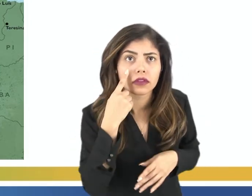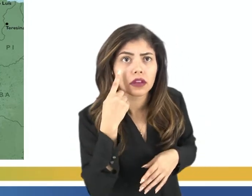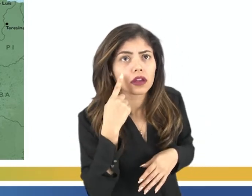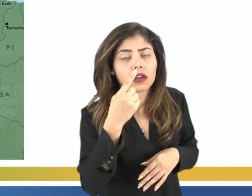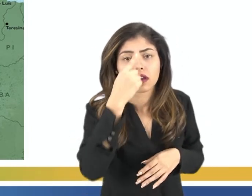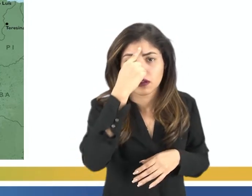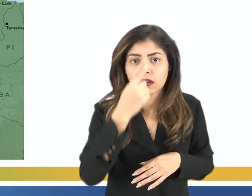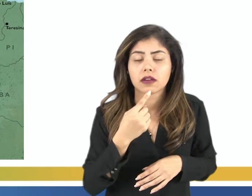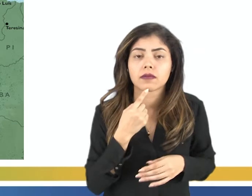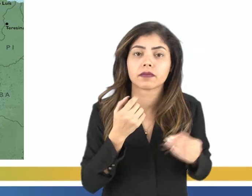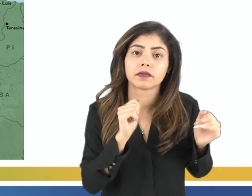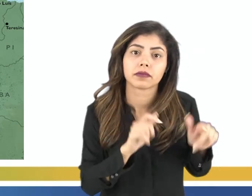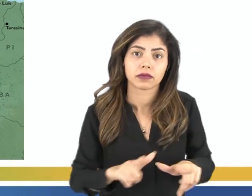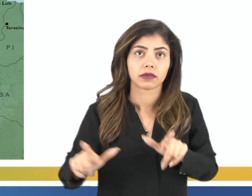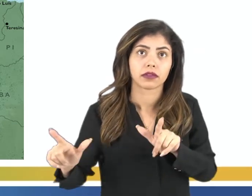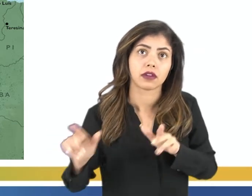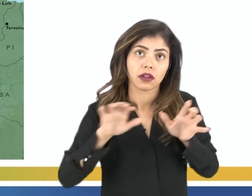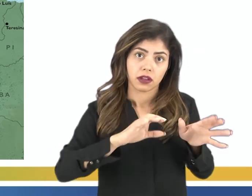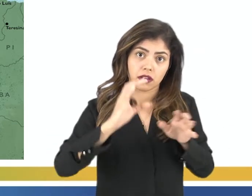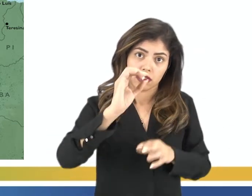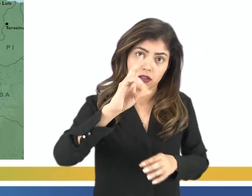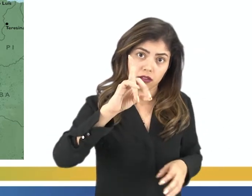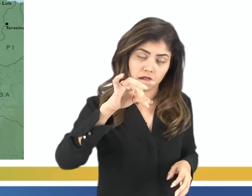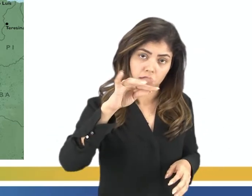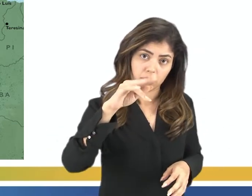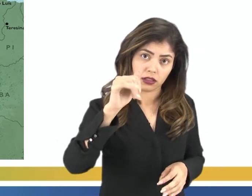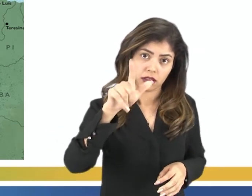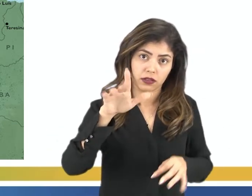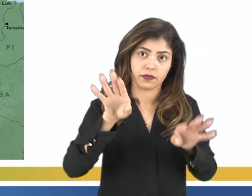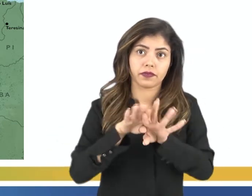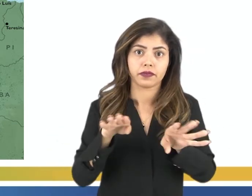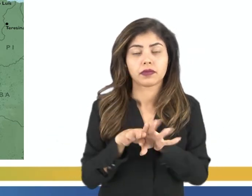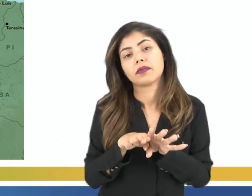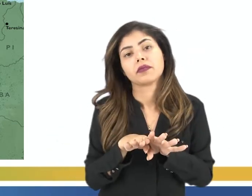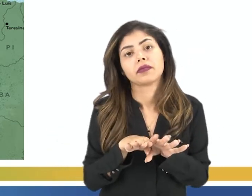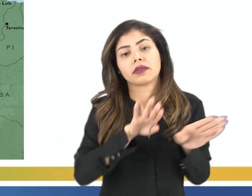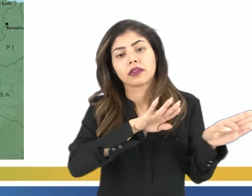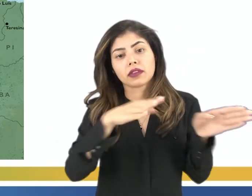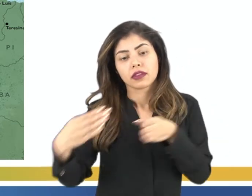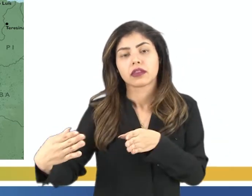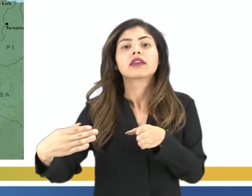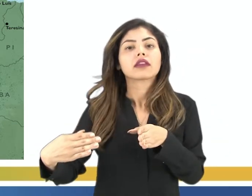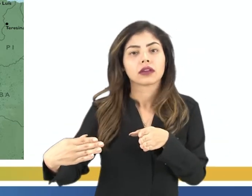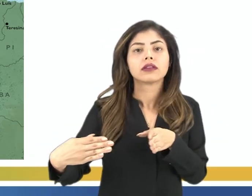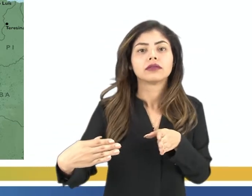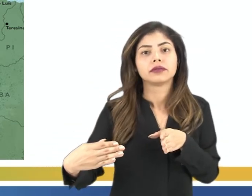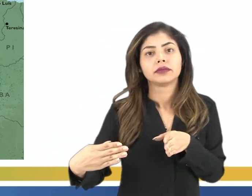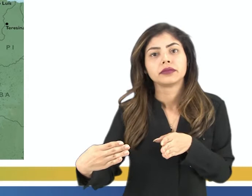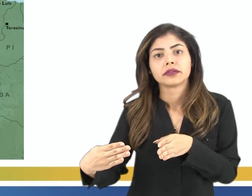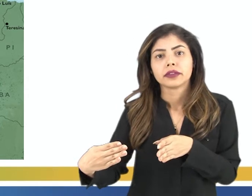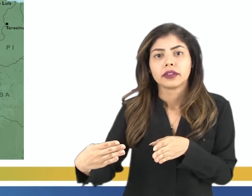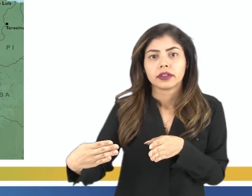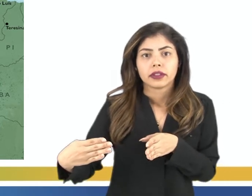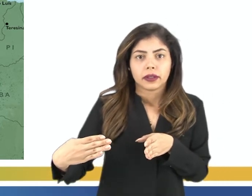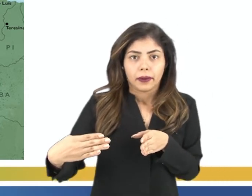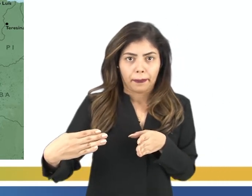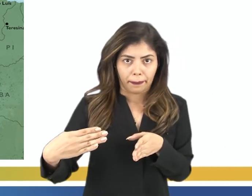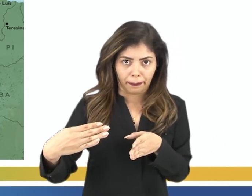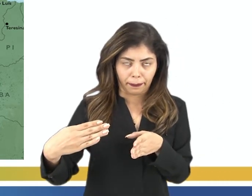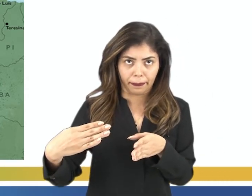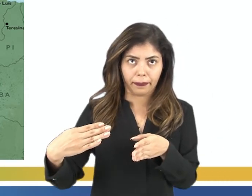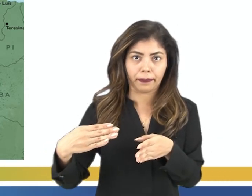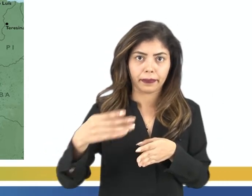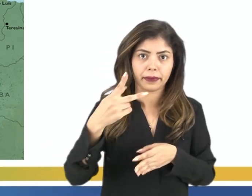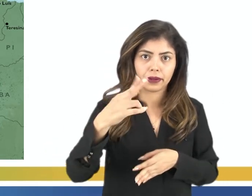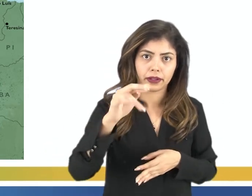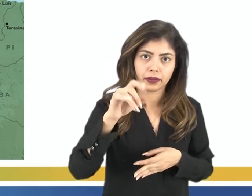que na parte ocidental da Amazônia, ou seja, na parte mais predominante